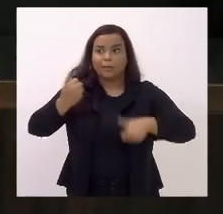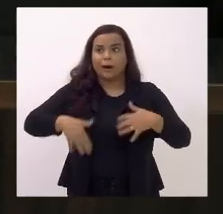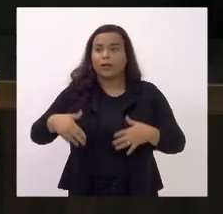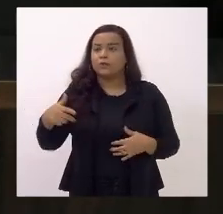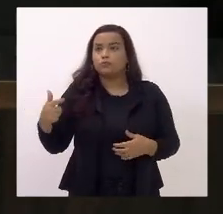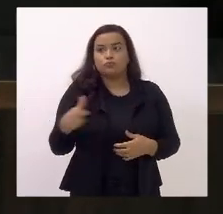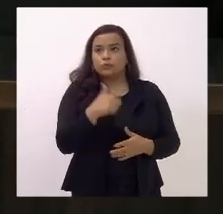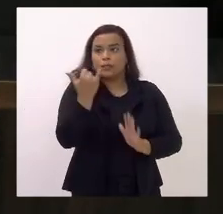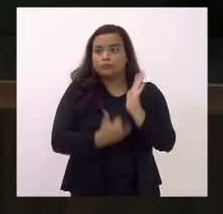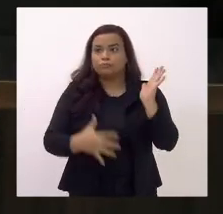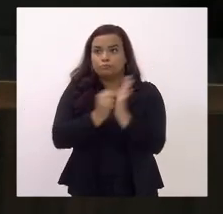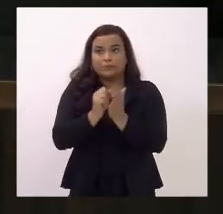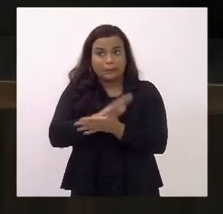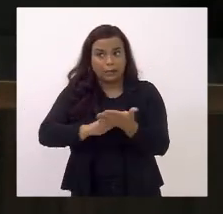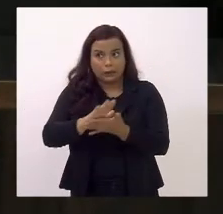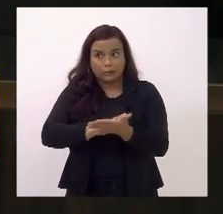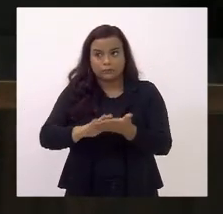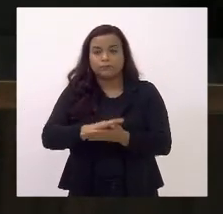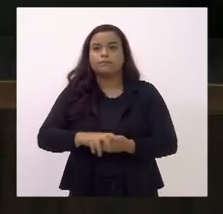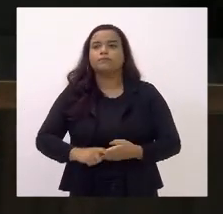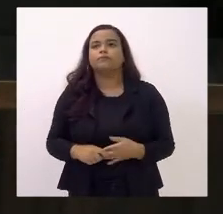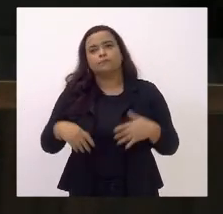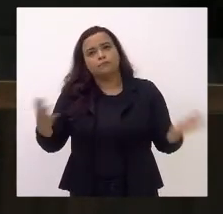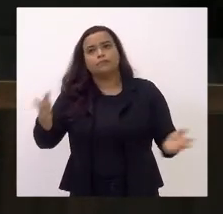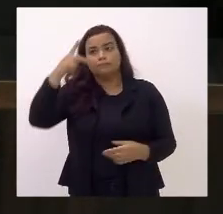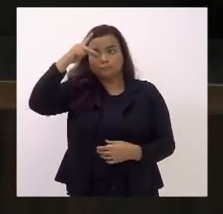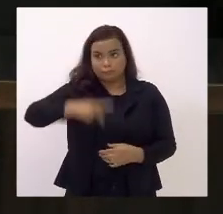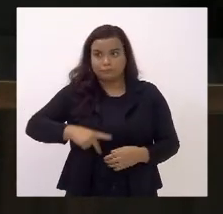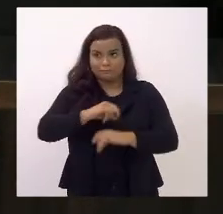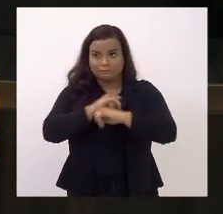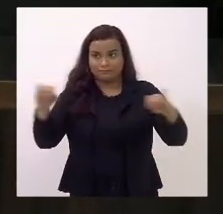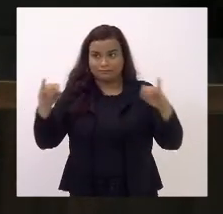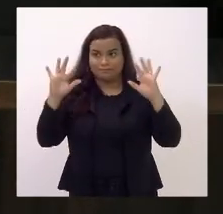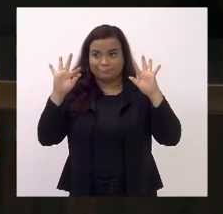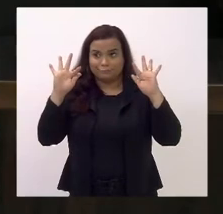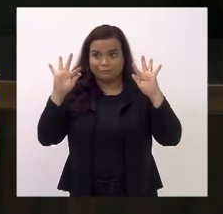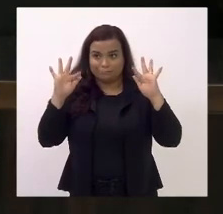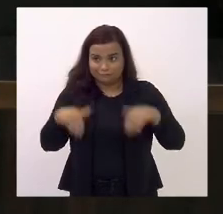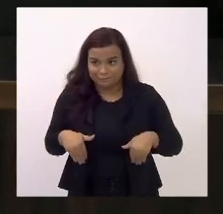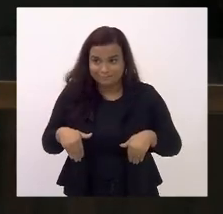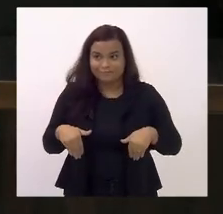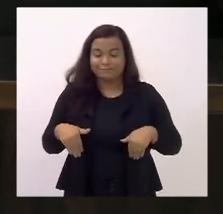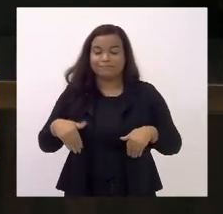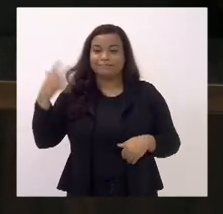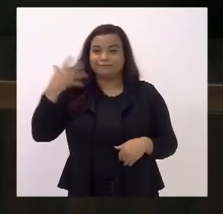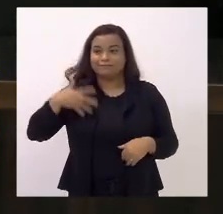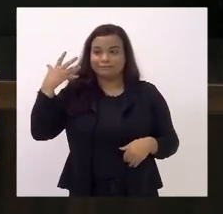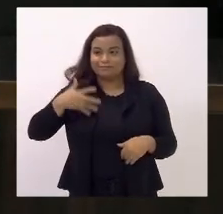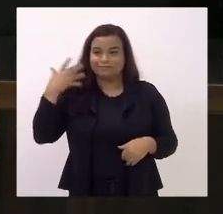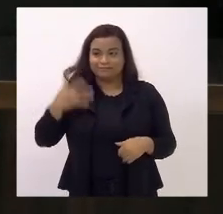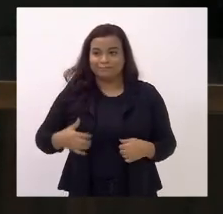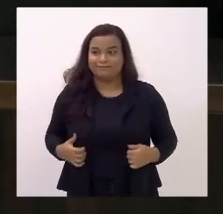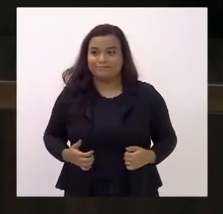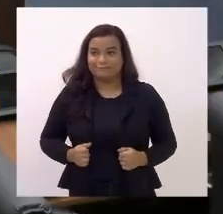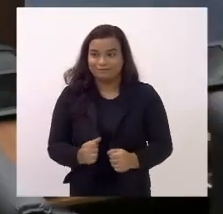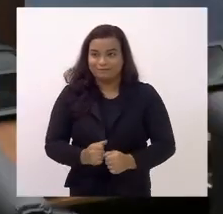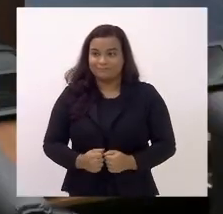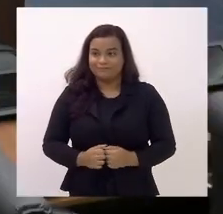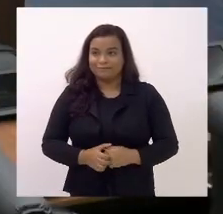havendo mais oradores inscritos, a presidência declara encerrada a presente sessão.